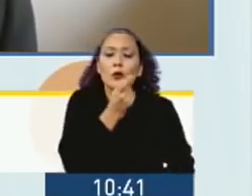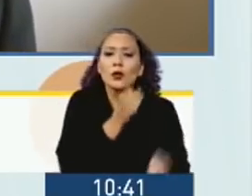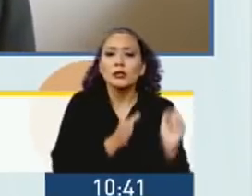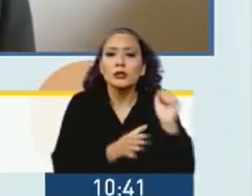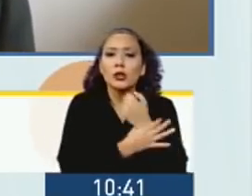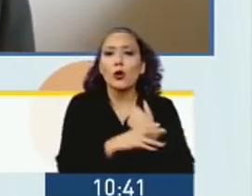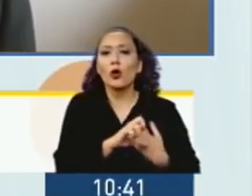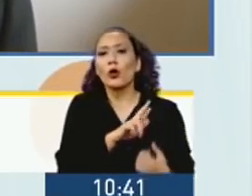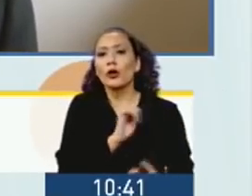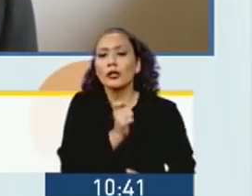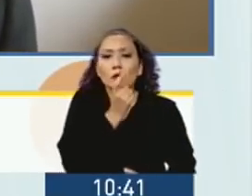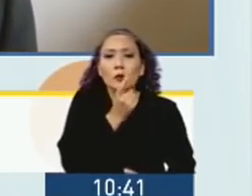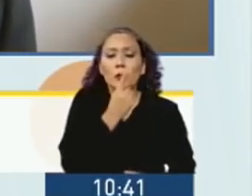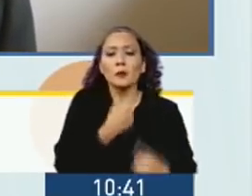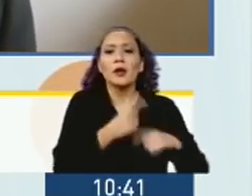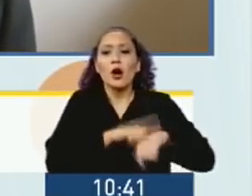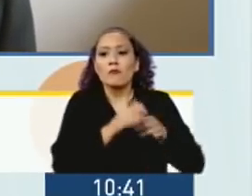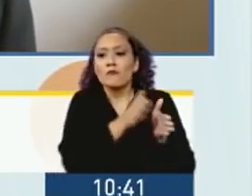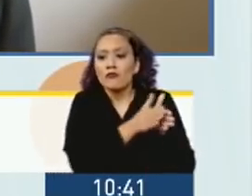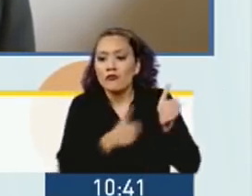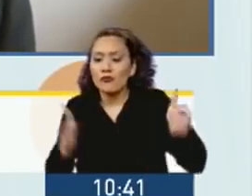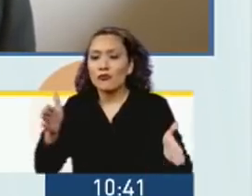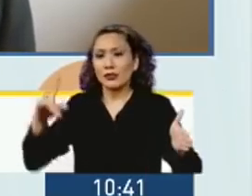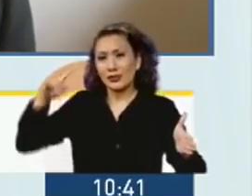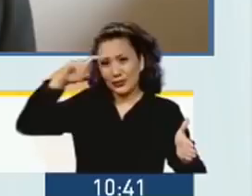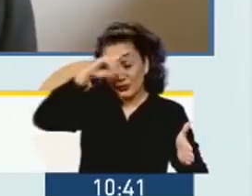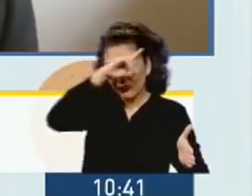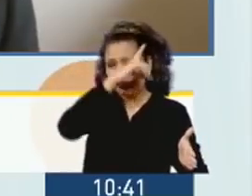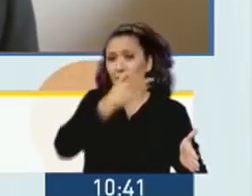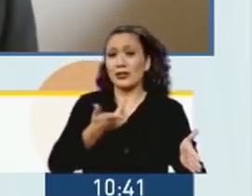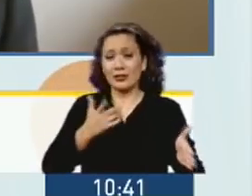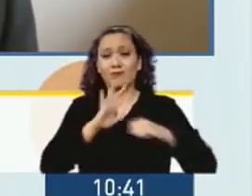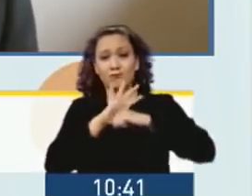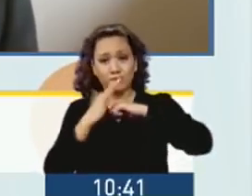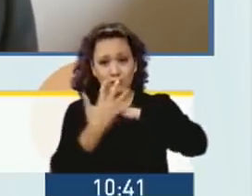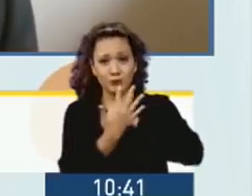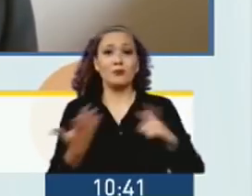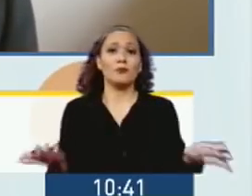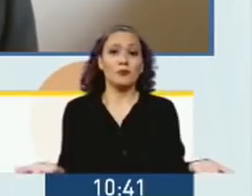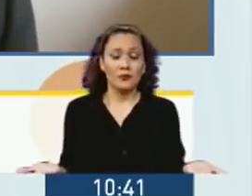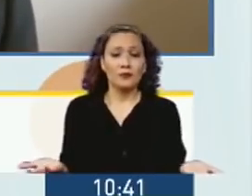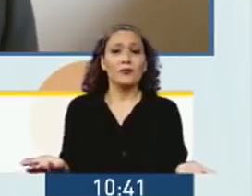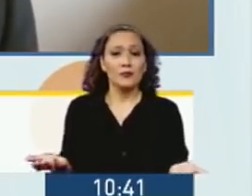que seja em época de guerra e de crise pandêmica como essa, mais facilmente